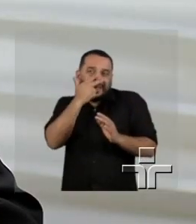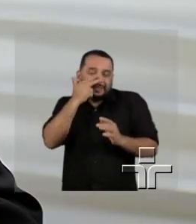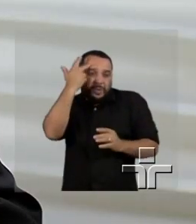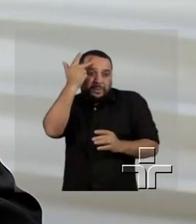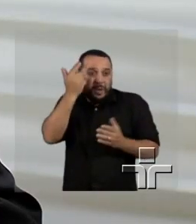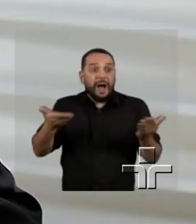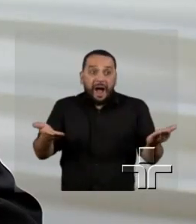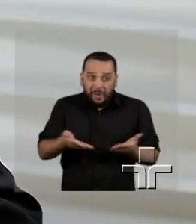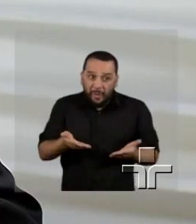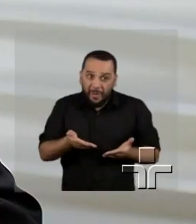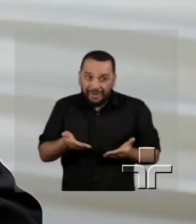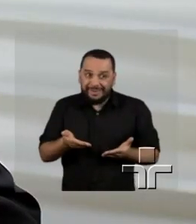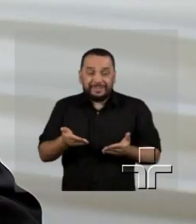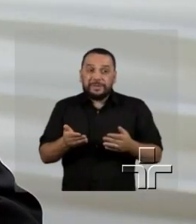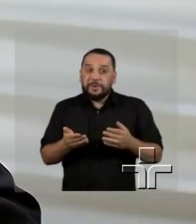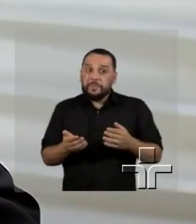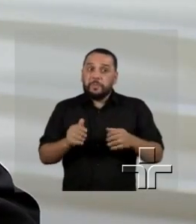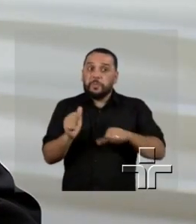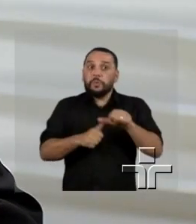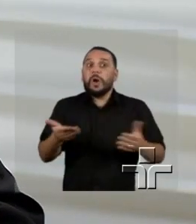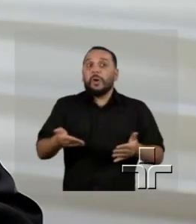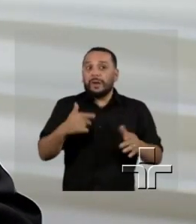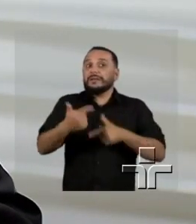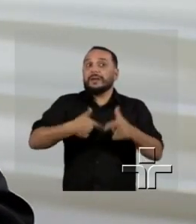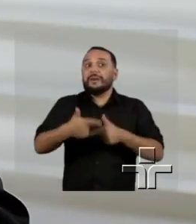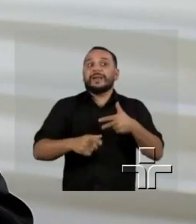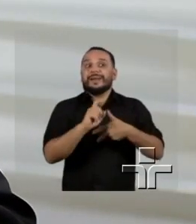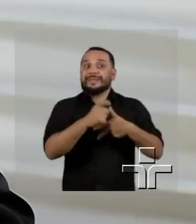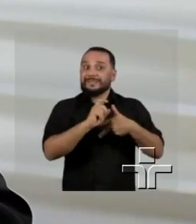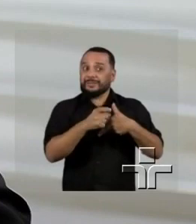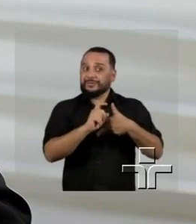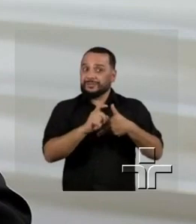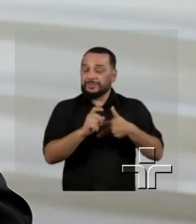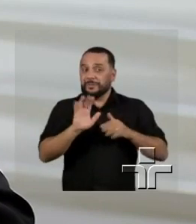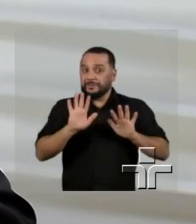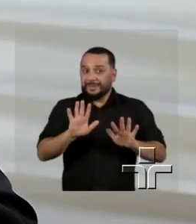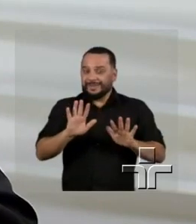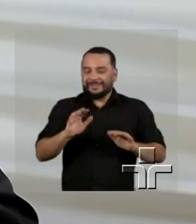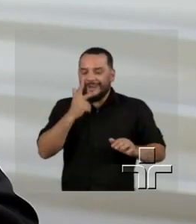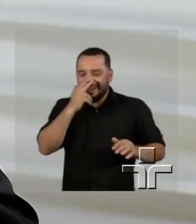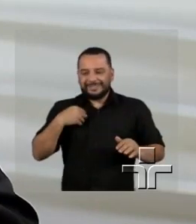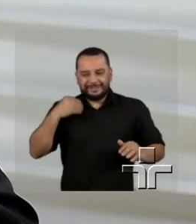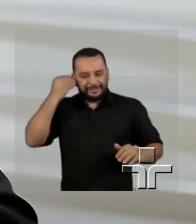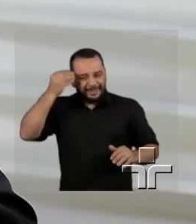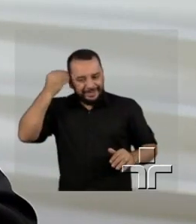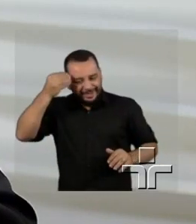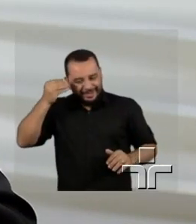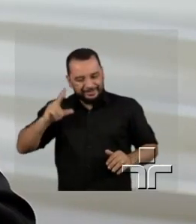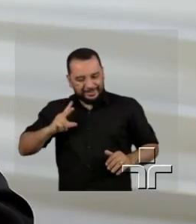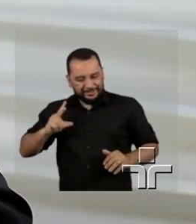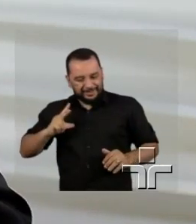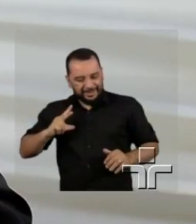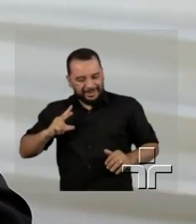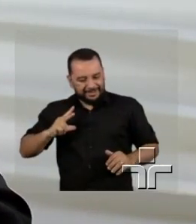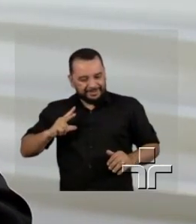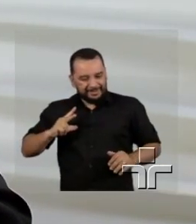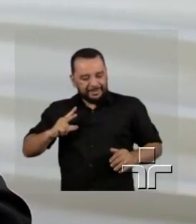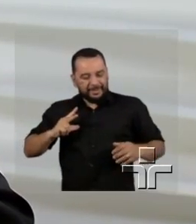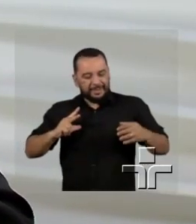feito se deve a alguém que fale aquilo que ele não gosta de ouvir, ou o presidente faz esse